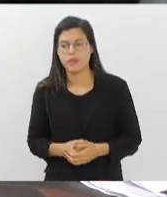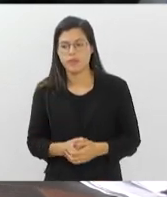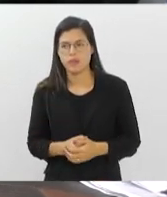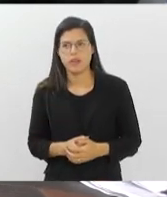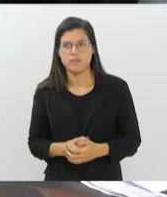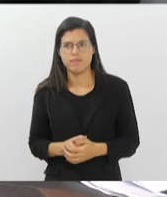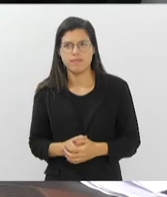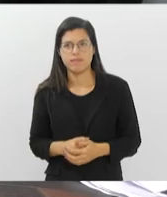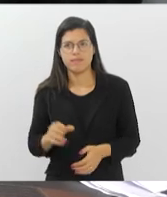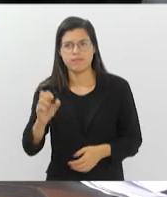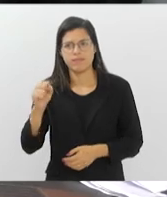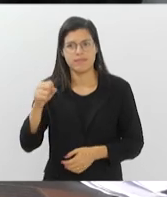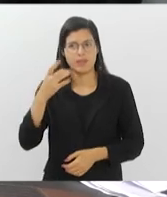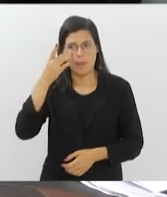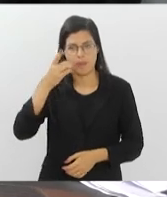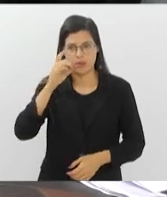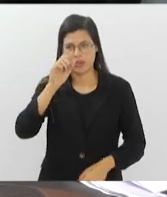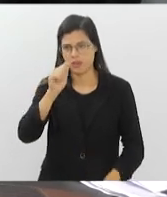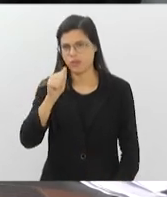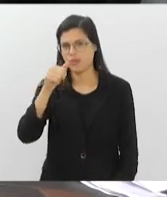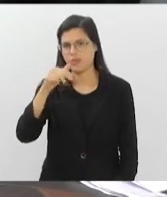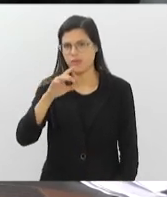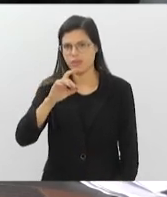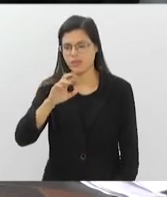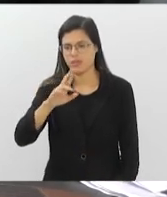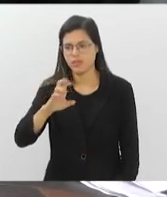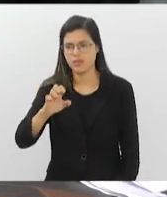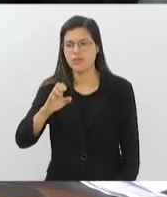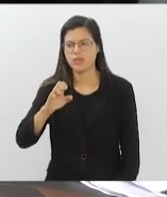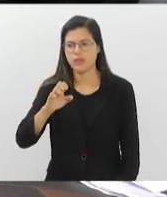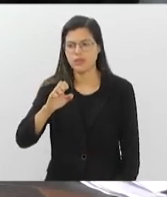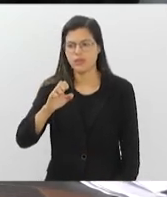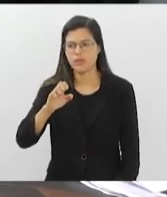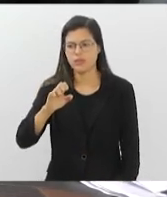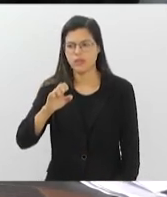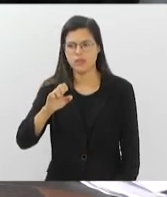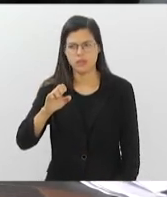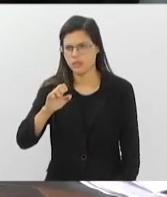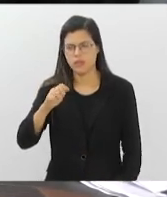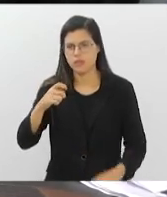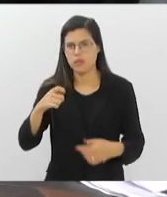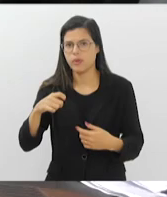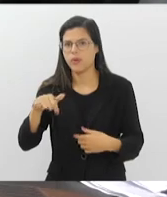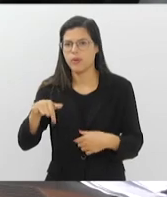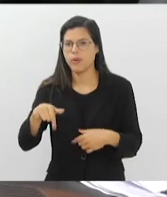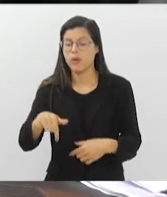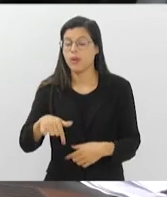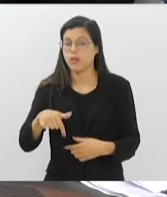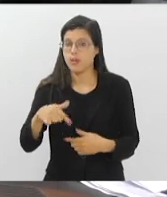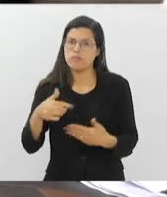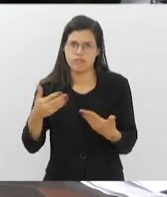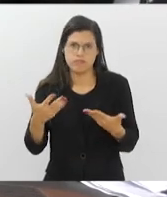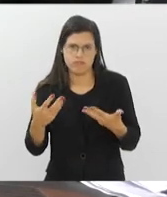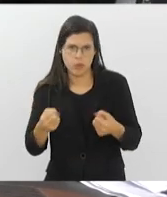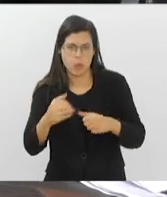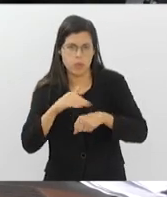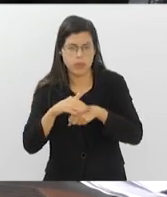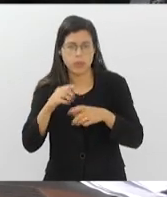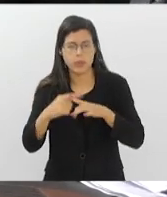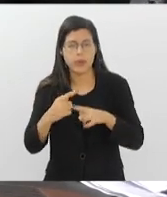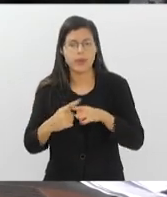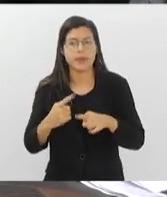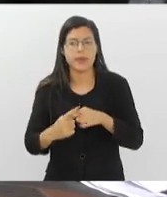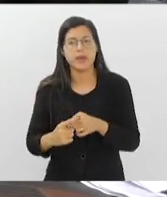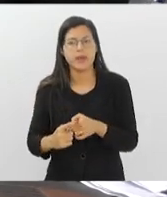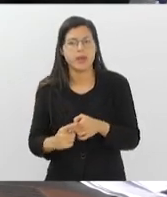o deputado André Correia se comprometeu com isso, até porque é frustrante para os